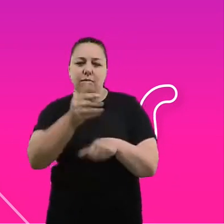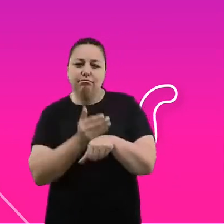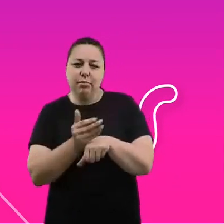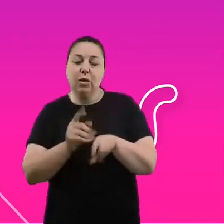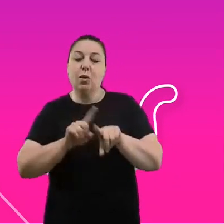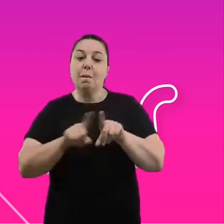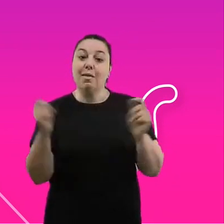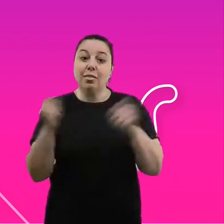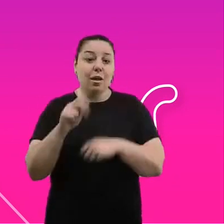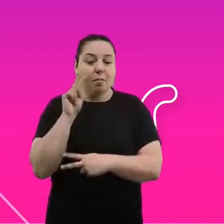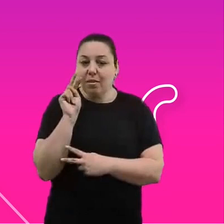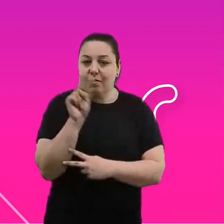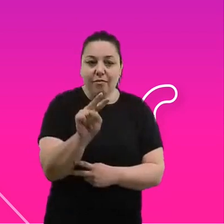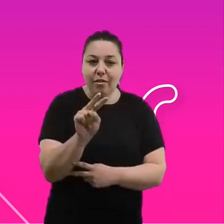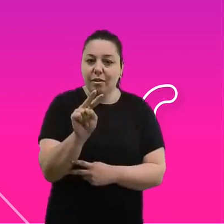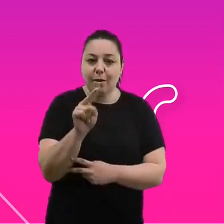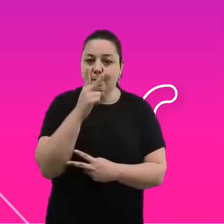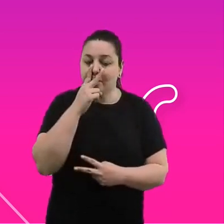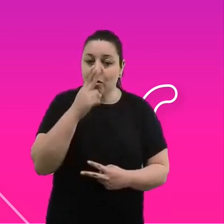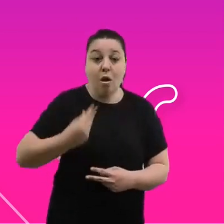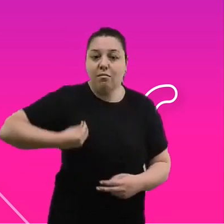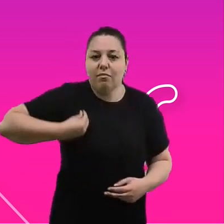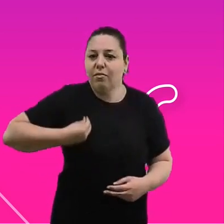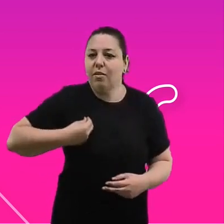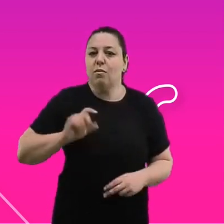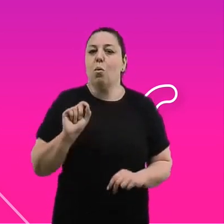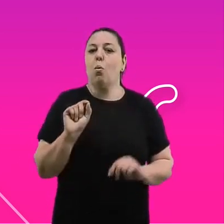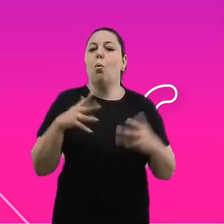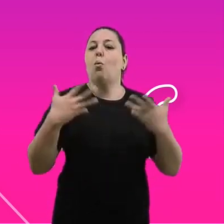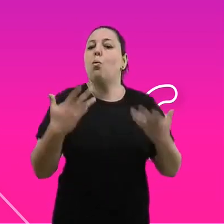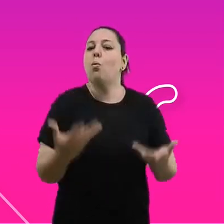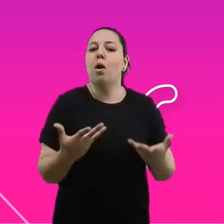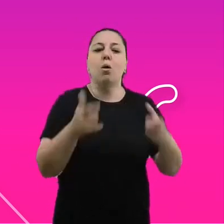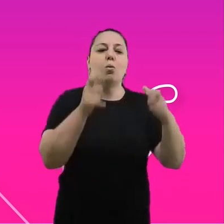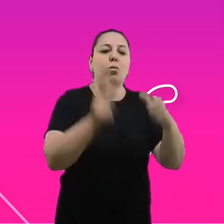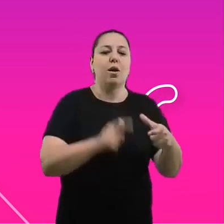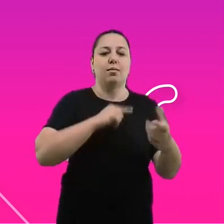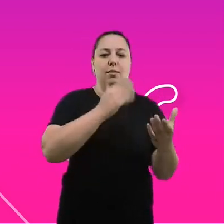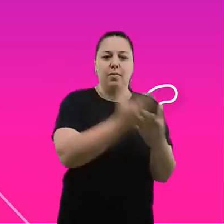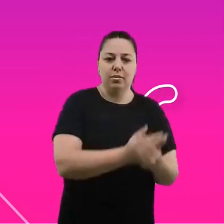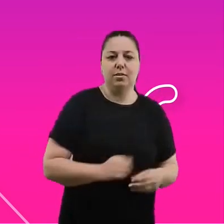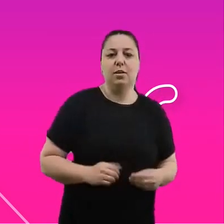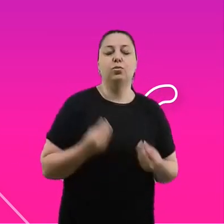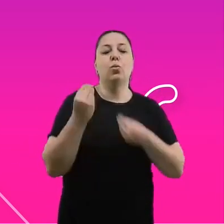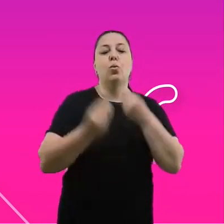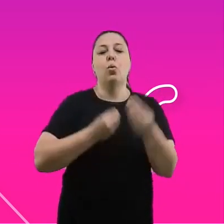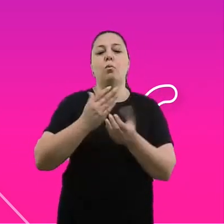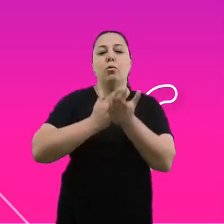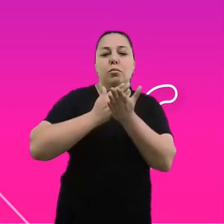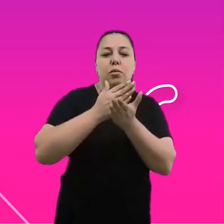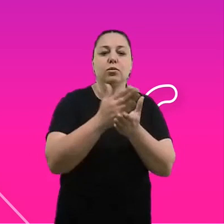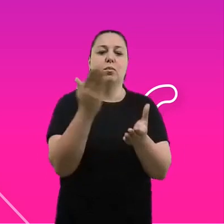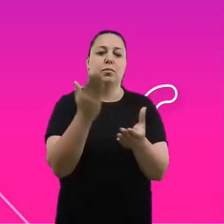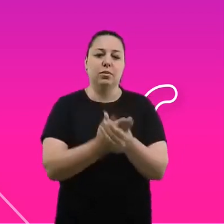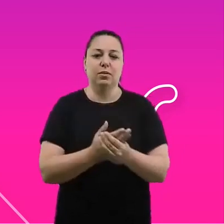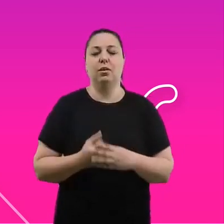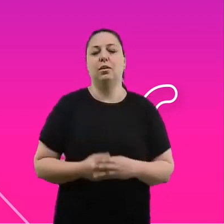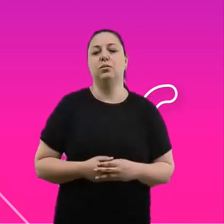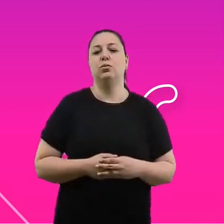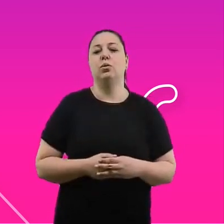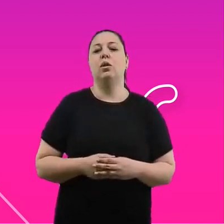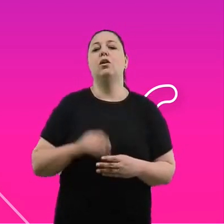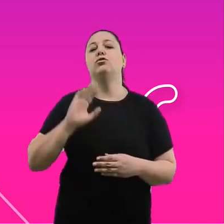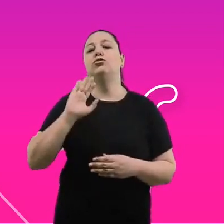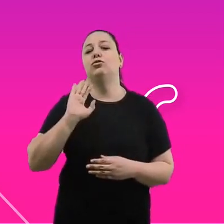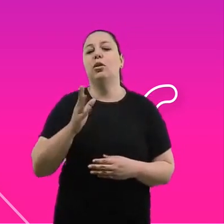real em qual unidade está o processo, quando que foi o primeiro ato, quando que foi encaminhado, por exemplo, para assistente